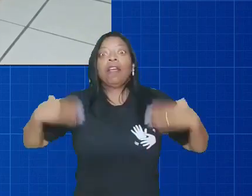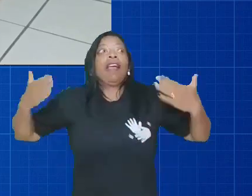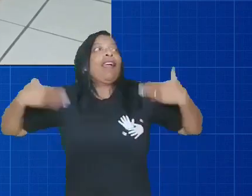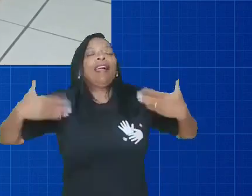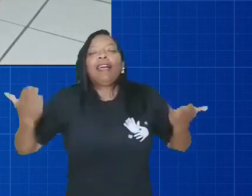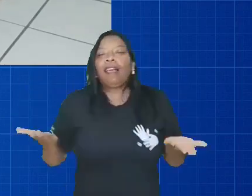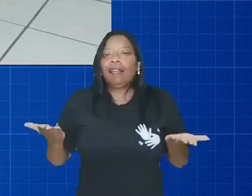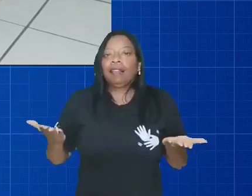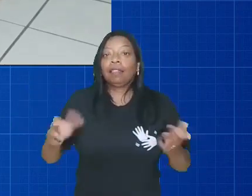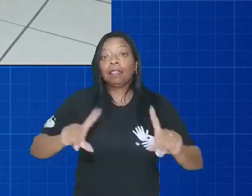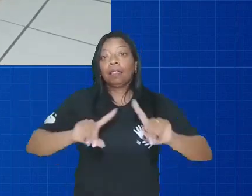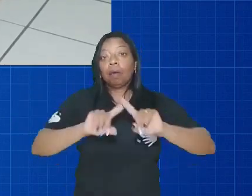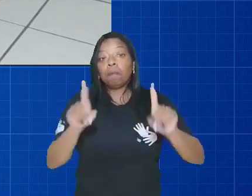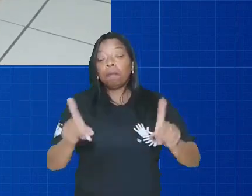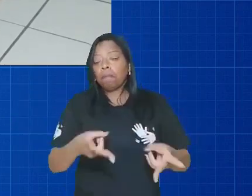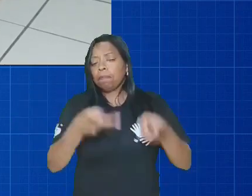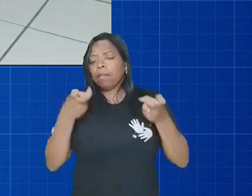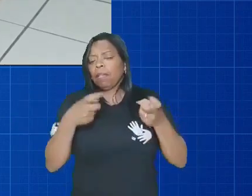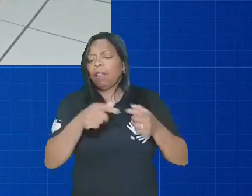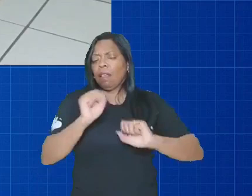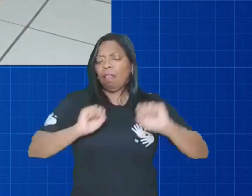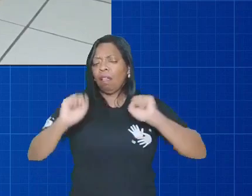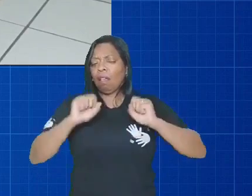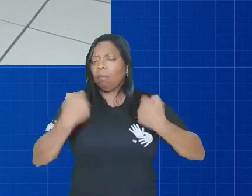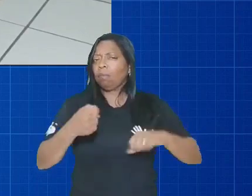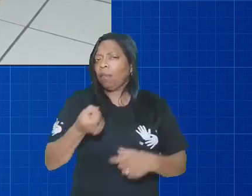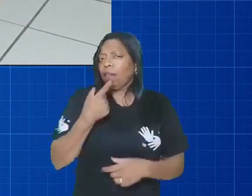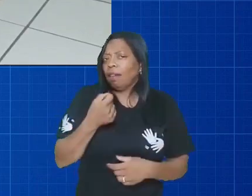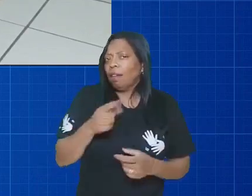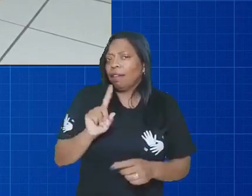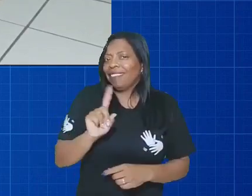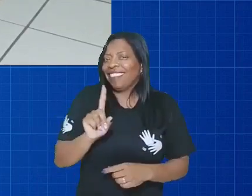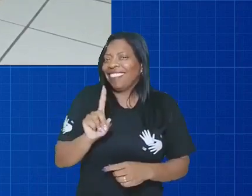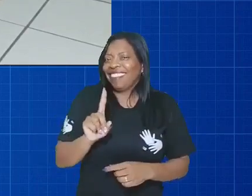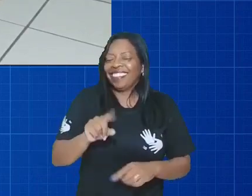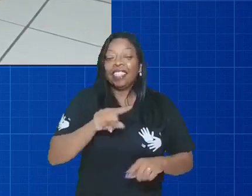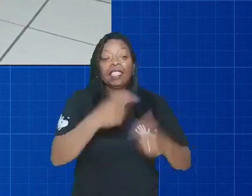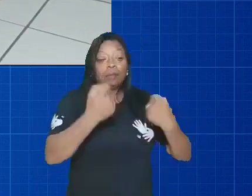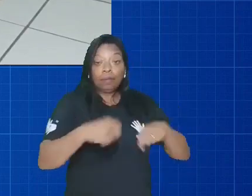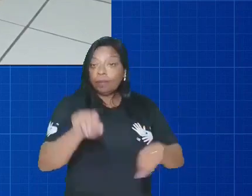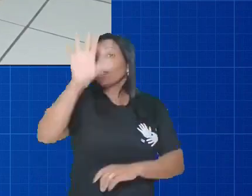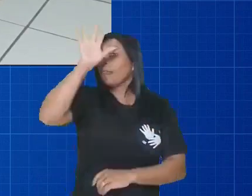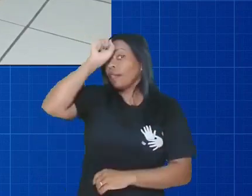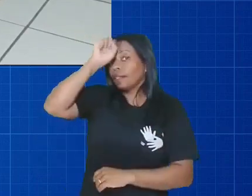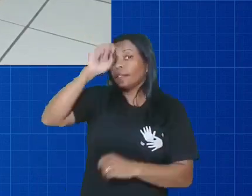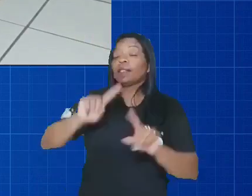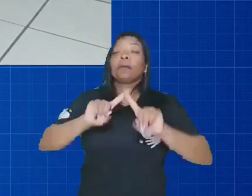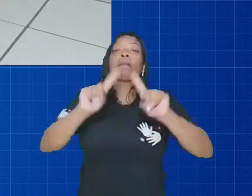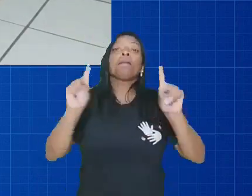de tudo. E o quanto tem interferido na educação para conseguir aprender. Não é em vão que a gente está